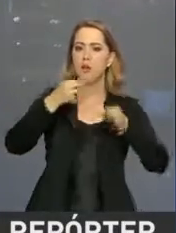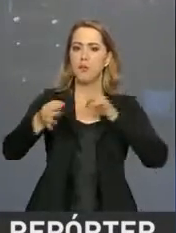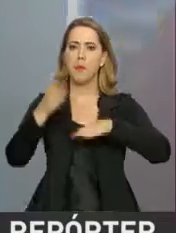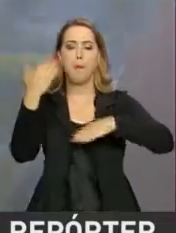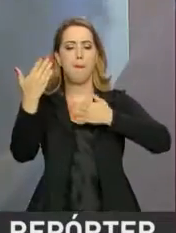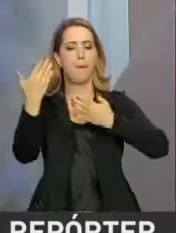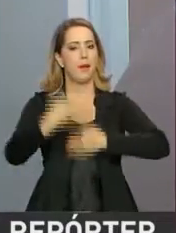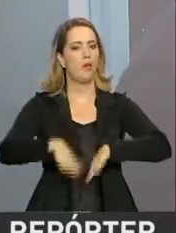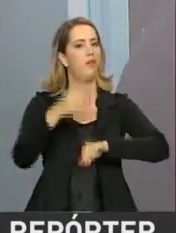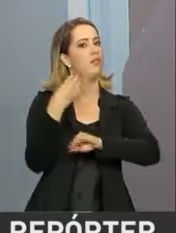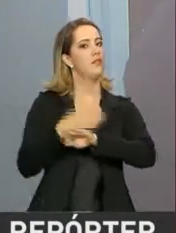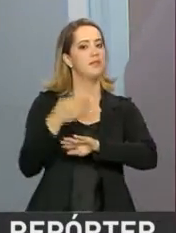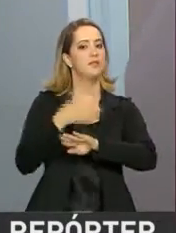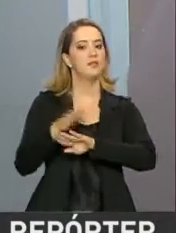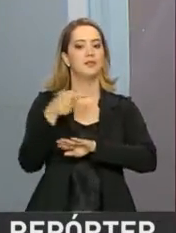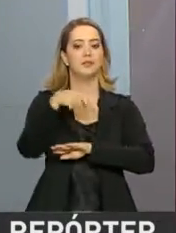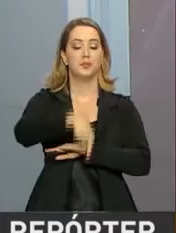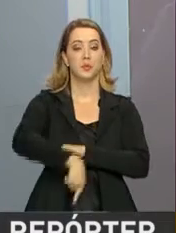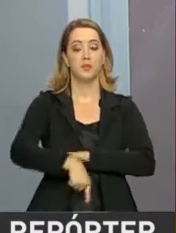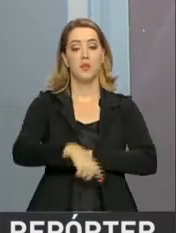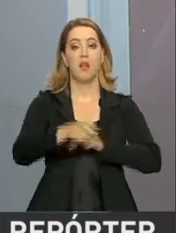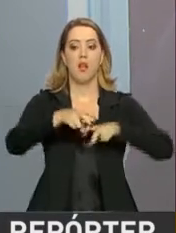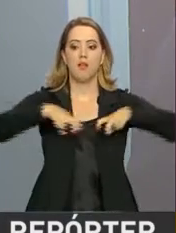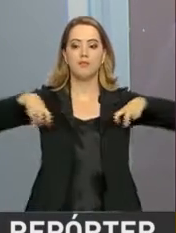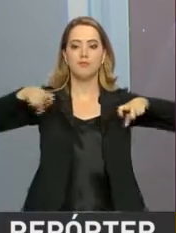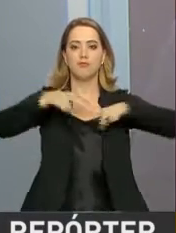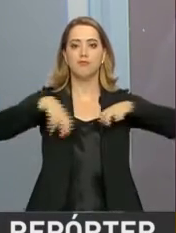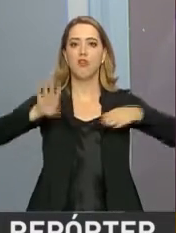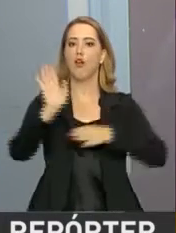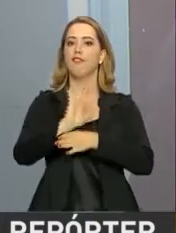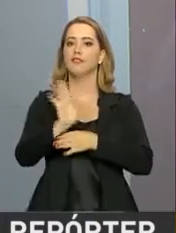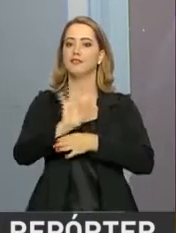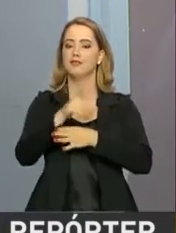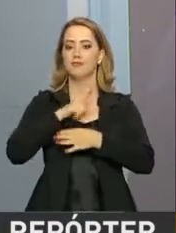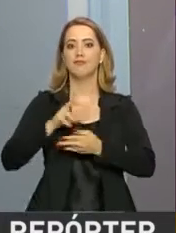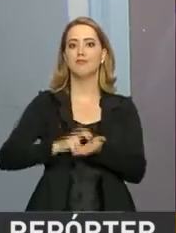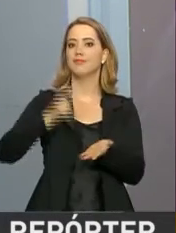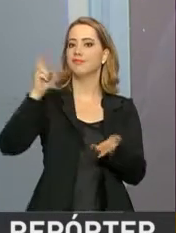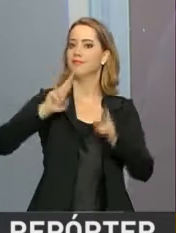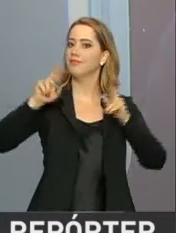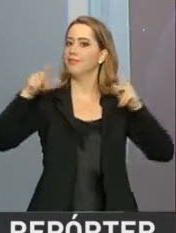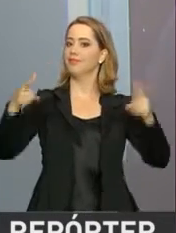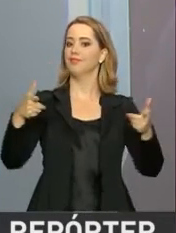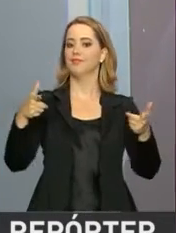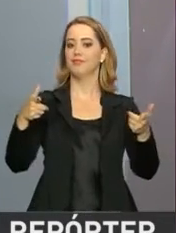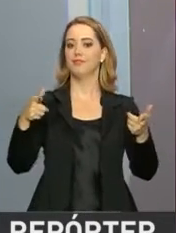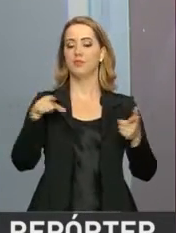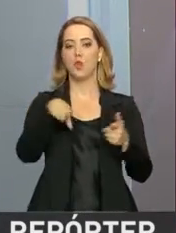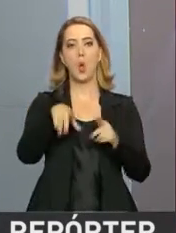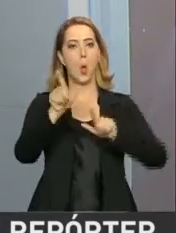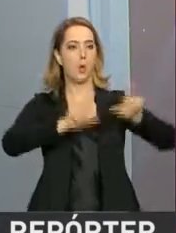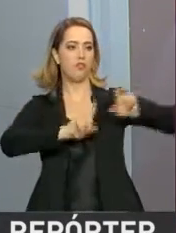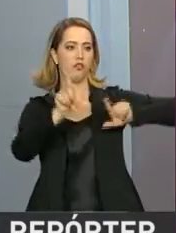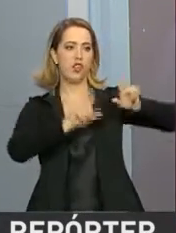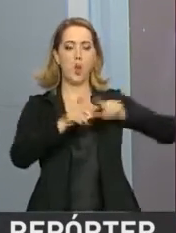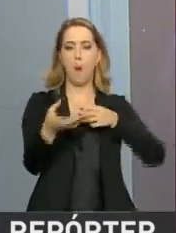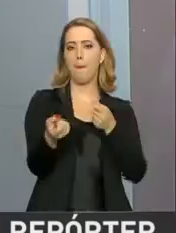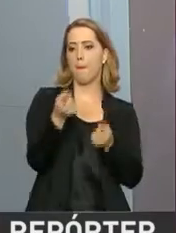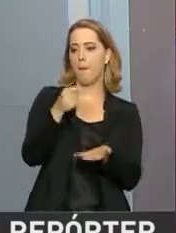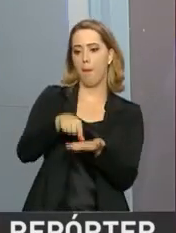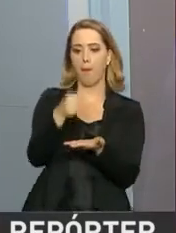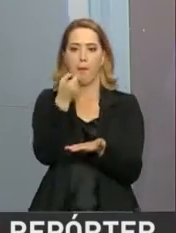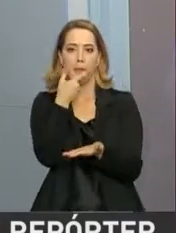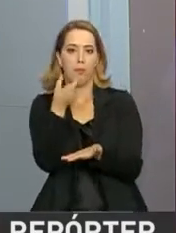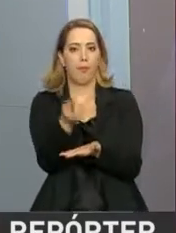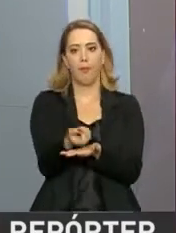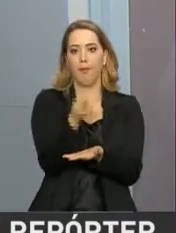simulados. Aqui neste cinema em Brasília, os estudantes tiveram uma manhã diferente. Filme e pipoca se misturaram